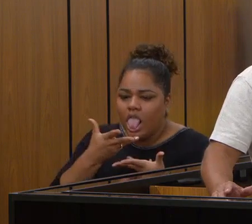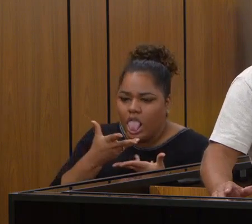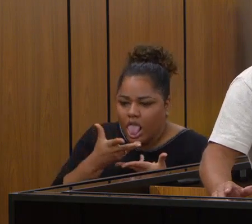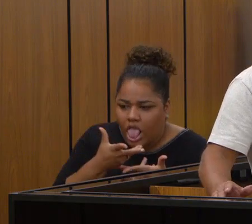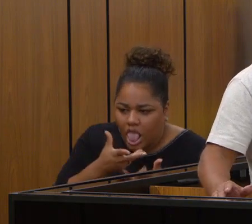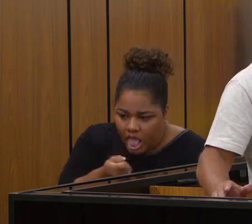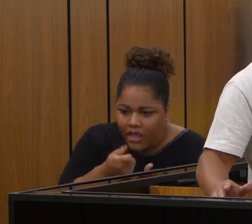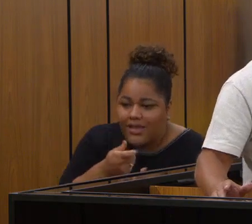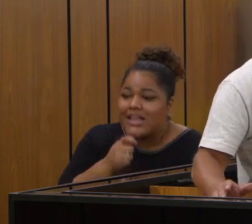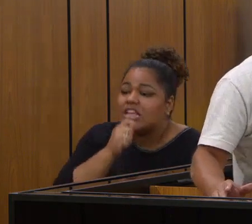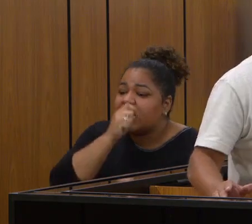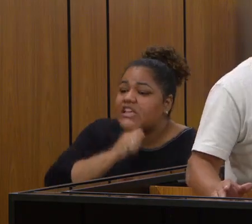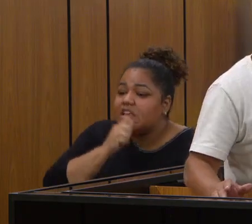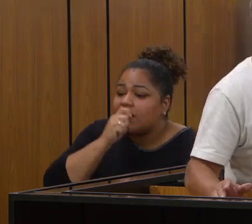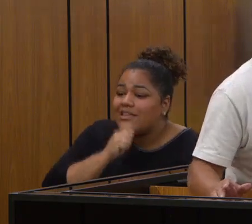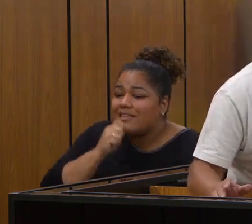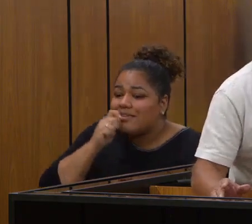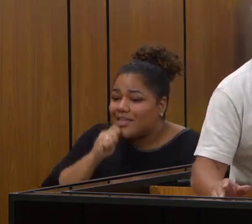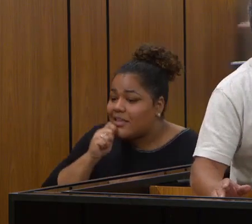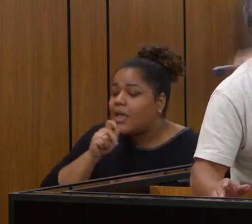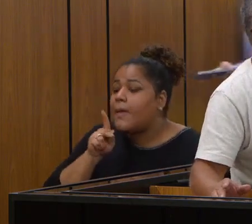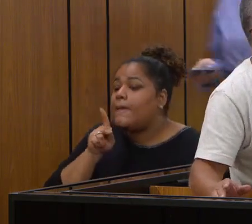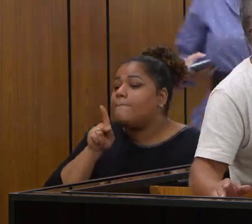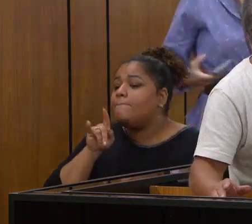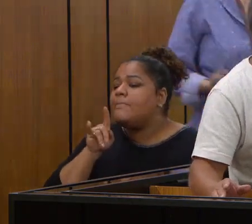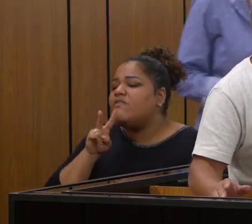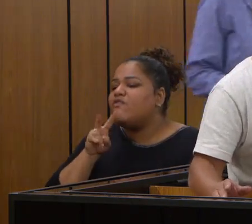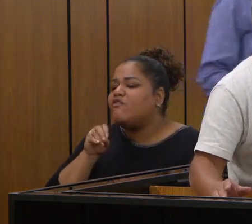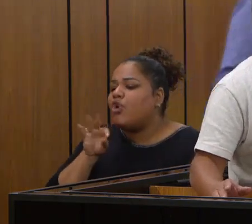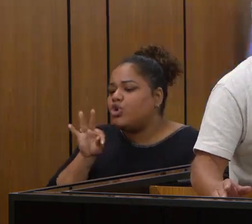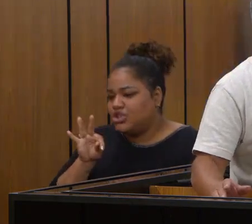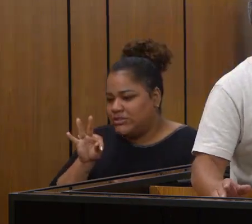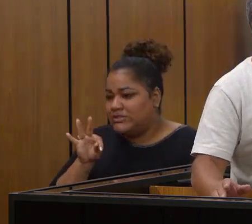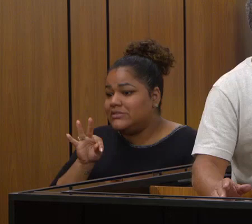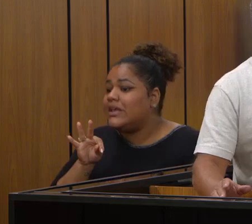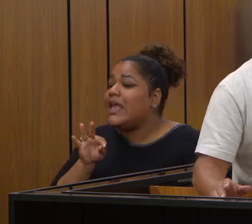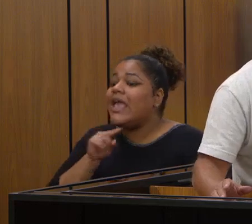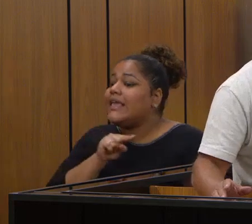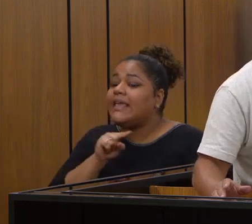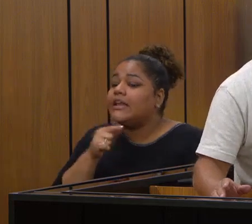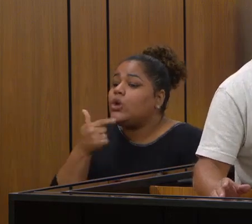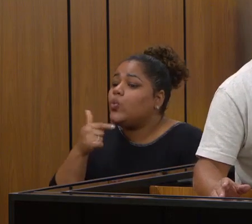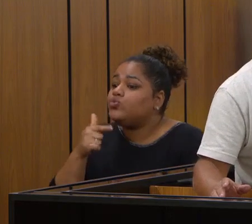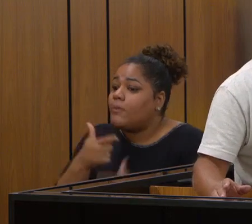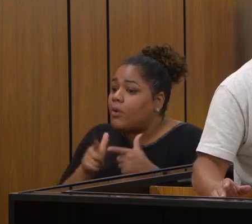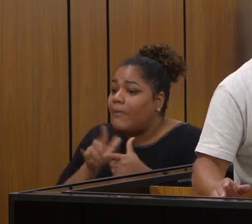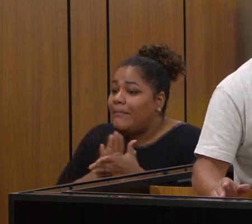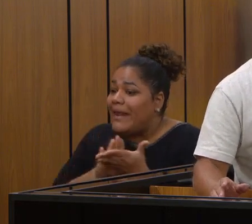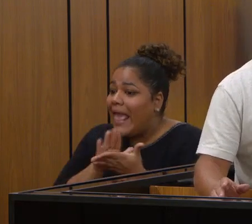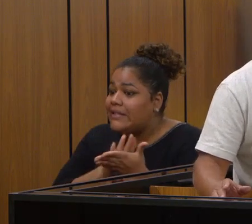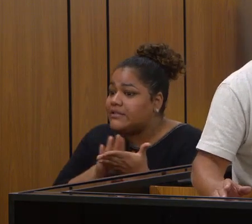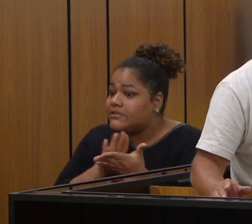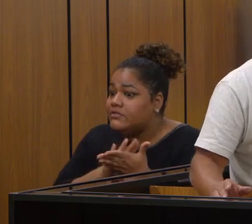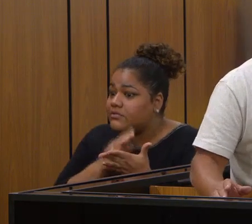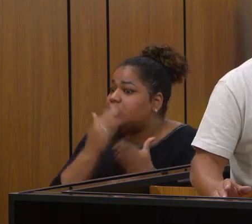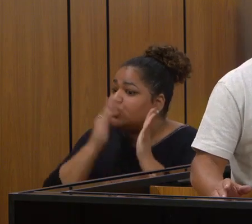três pivôs que não tinha problema nenhum e também retirar também algumas